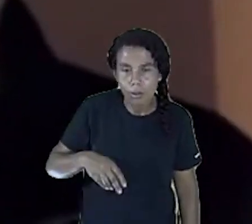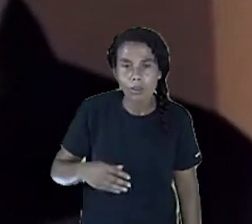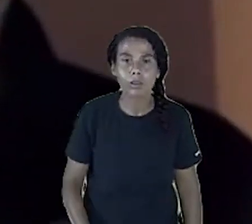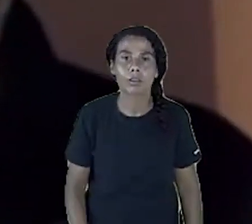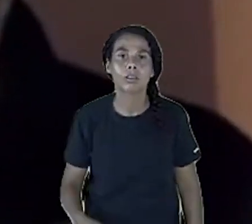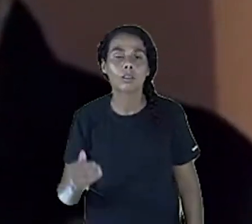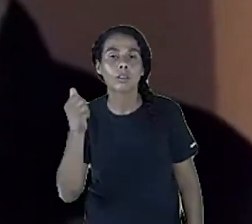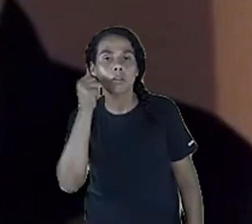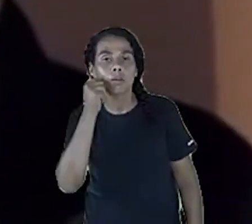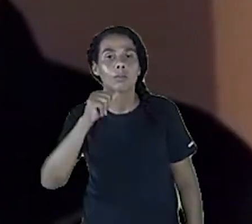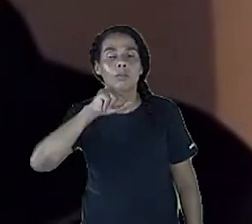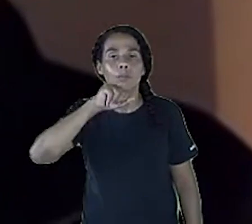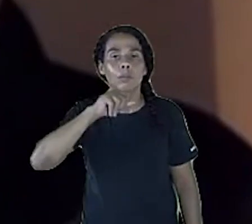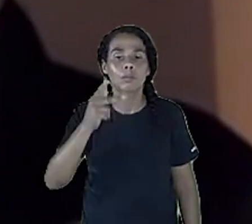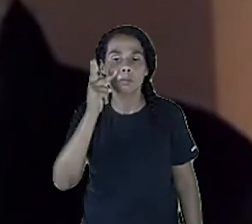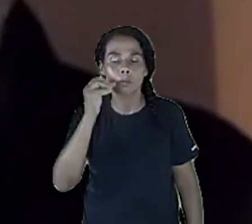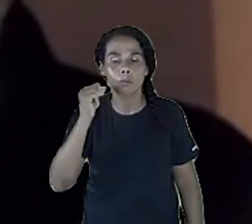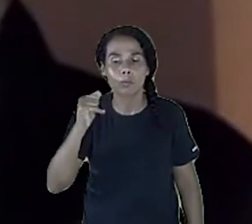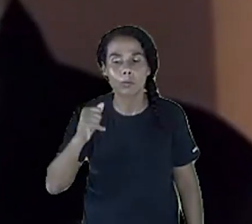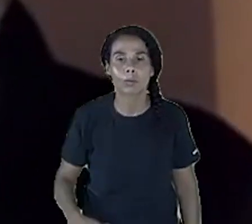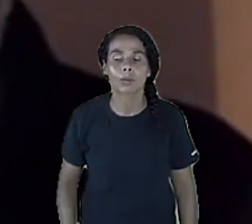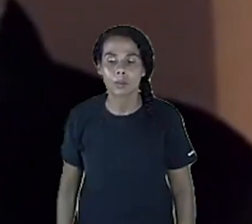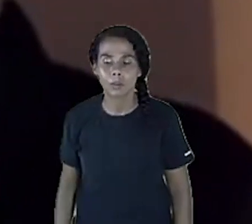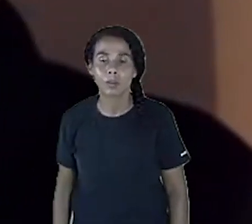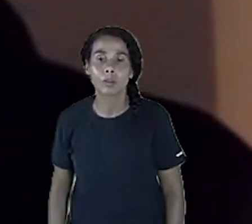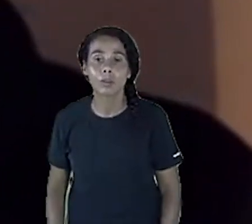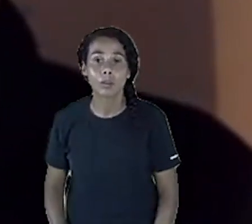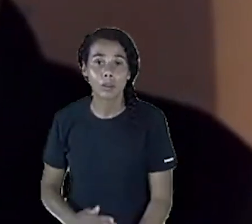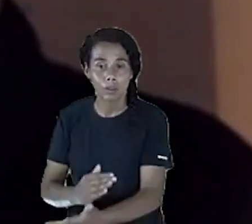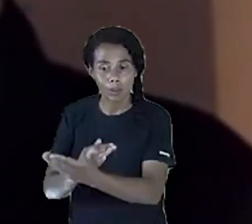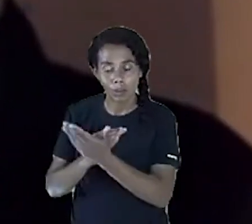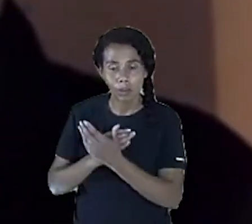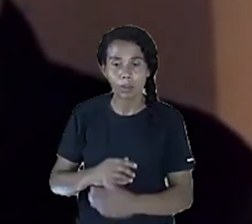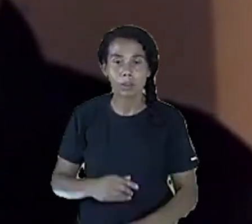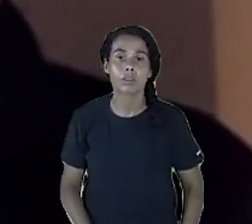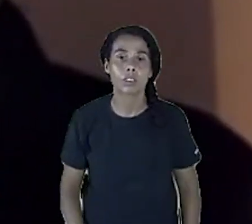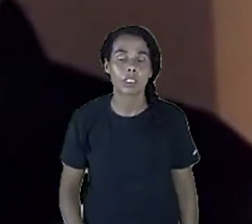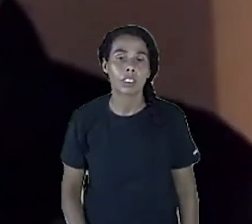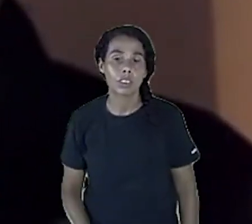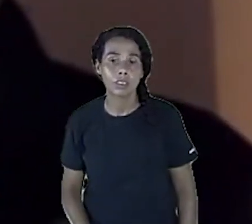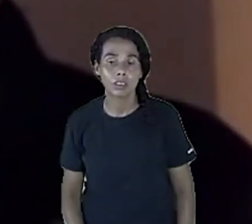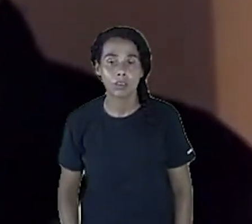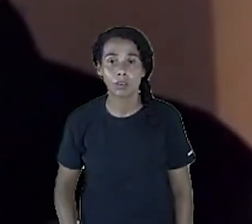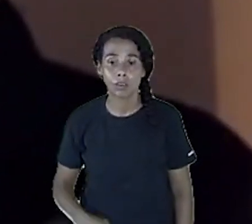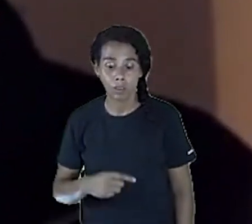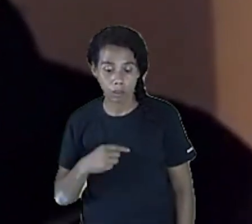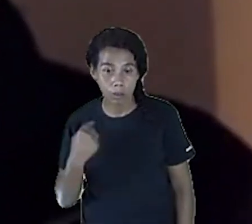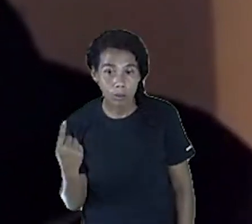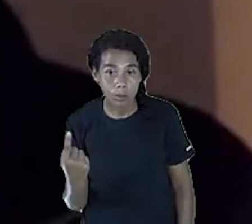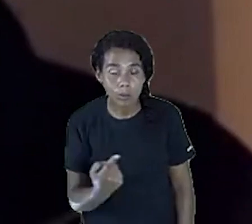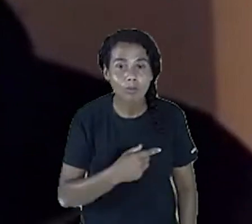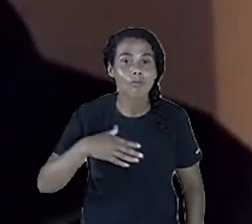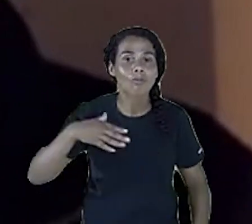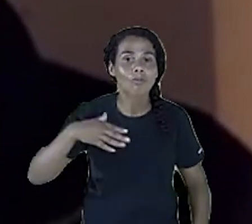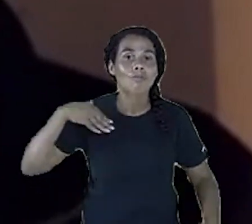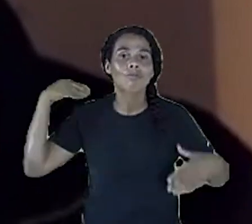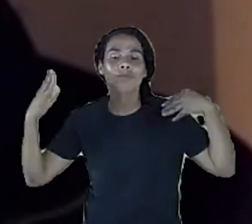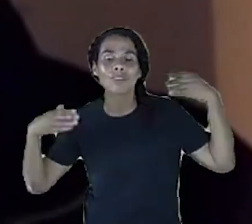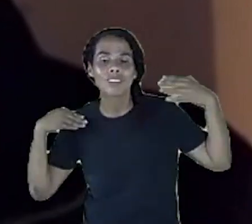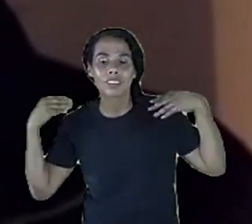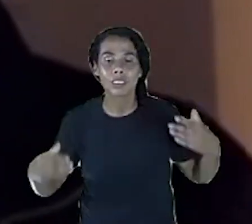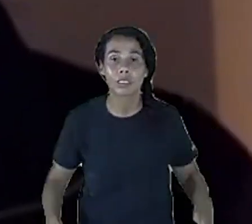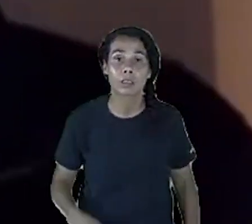descortinar as paisagens, né? O quintal, a porta da casa, essas coisas